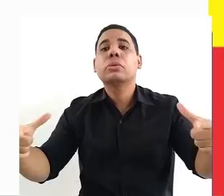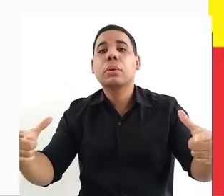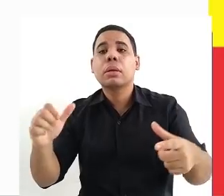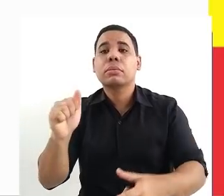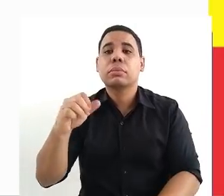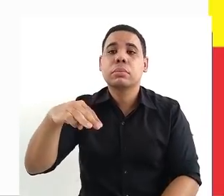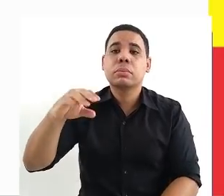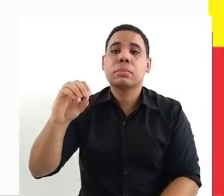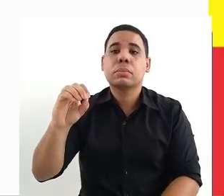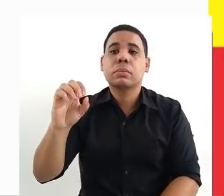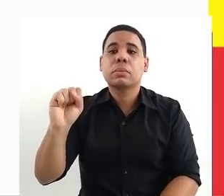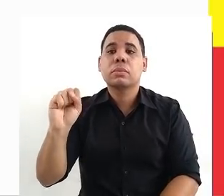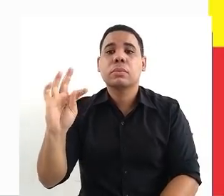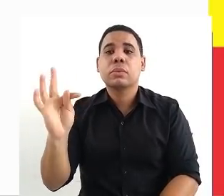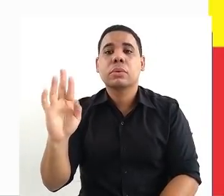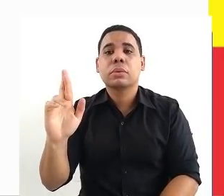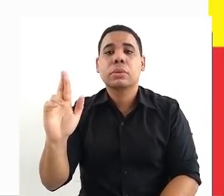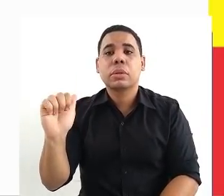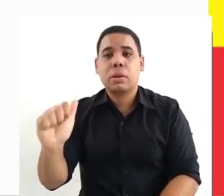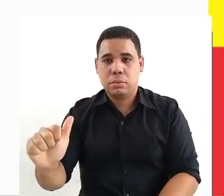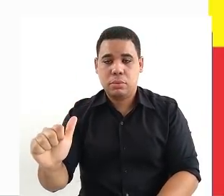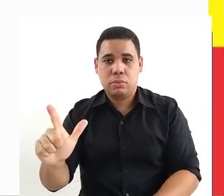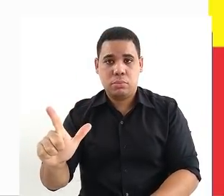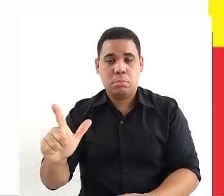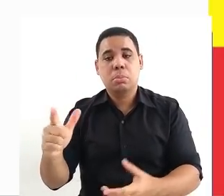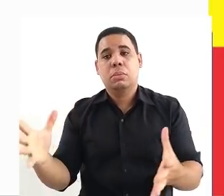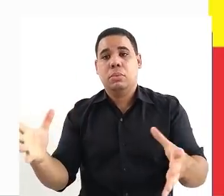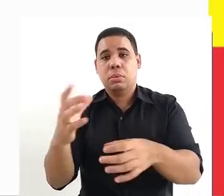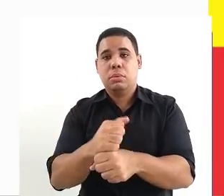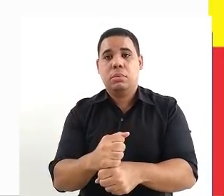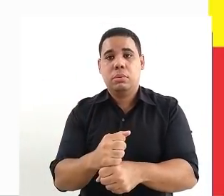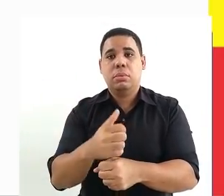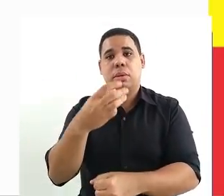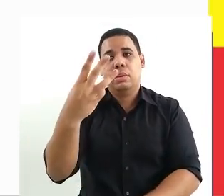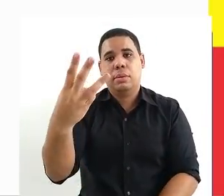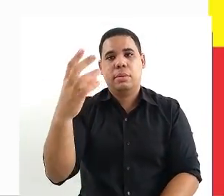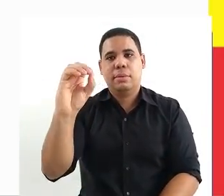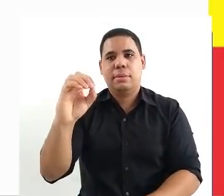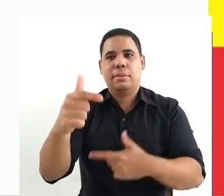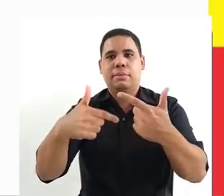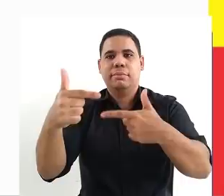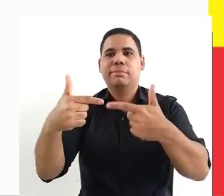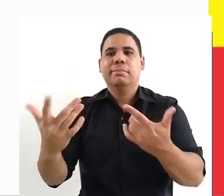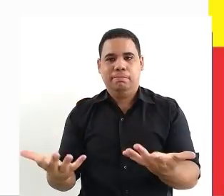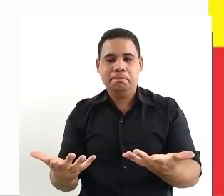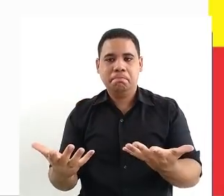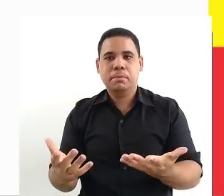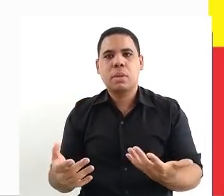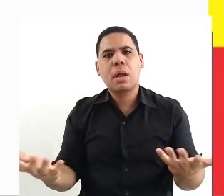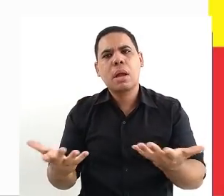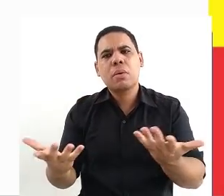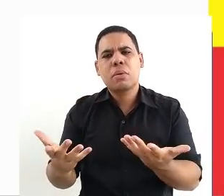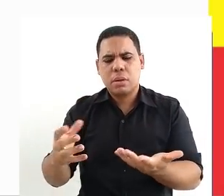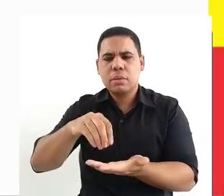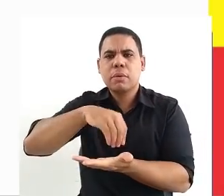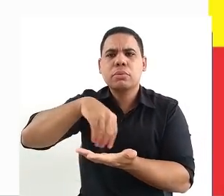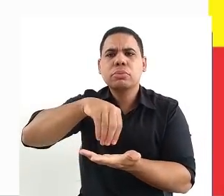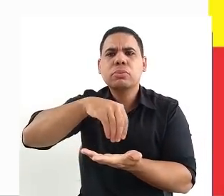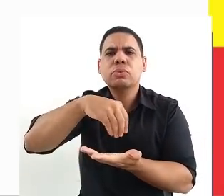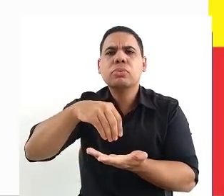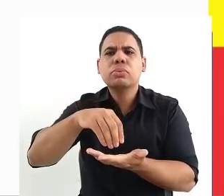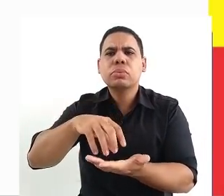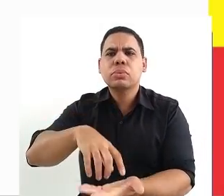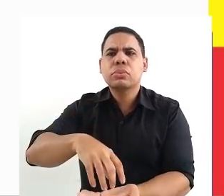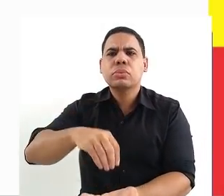de funcionários? Qual é o espaço amostral? O total de funcionários são de quê? 30 funcionários. 16 mais